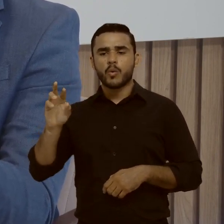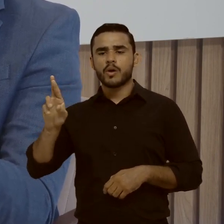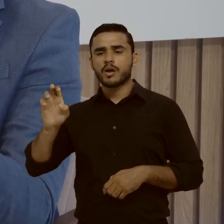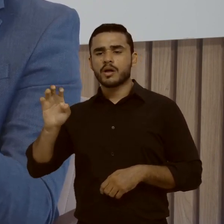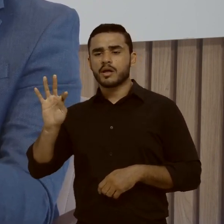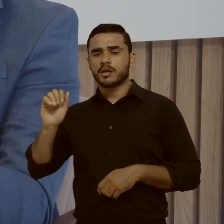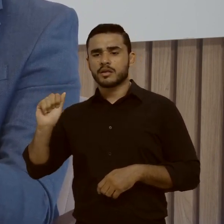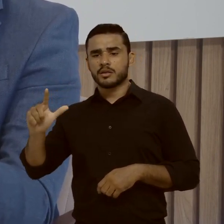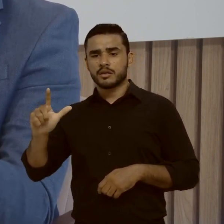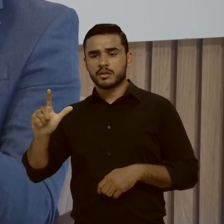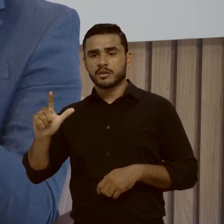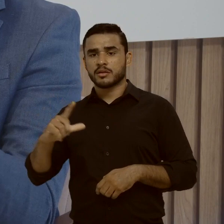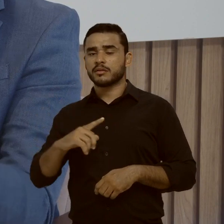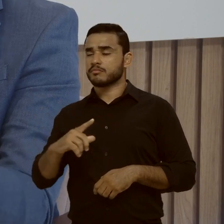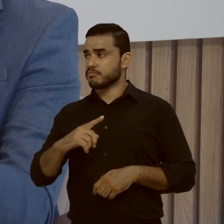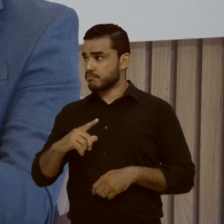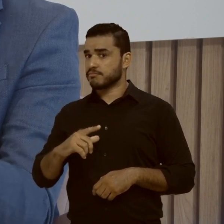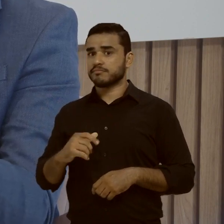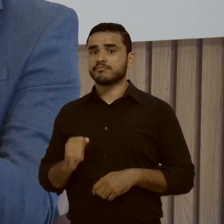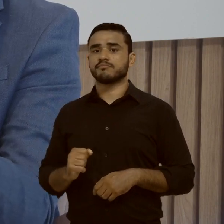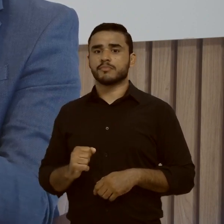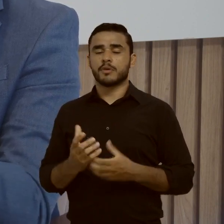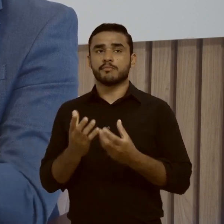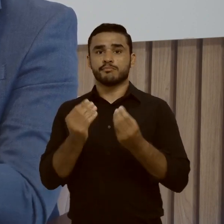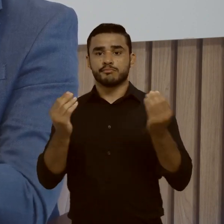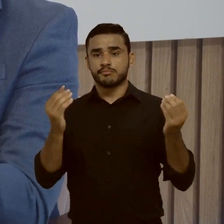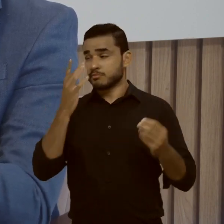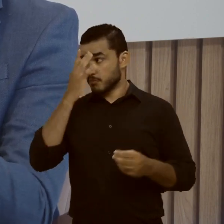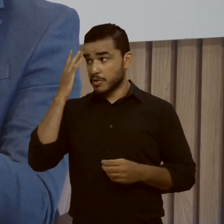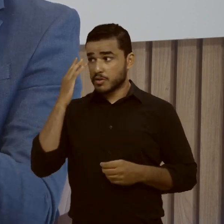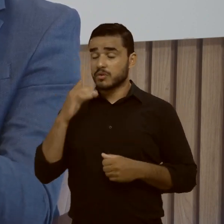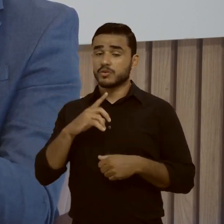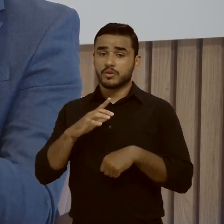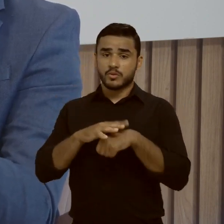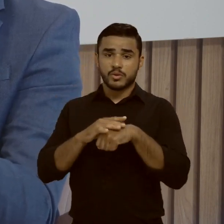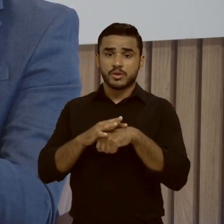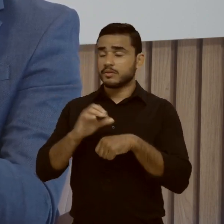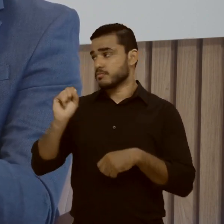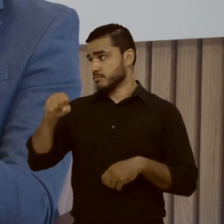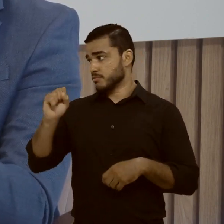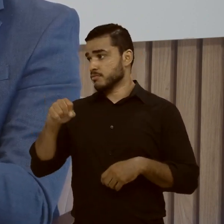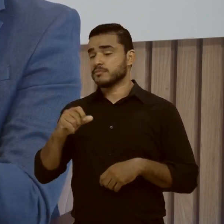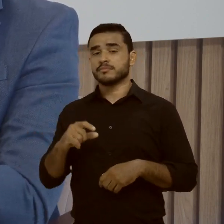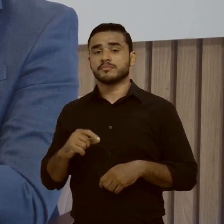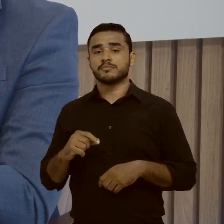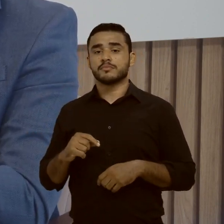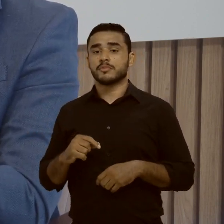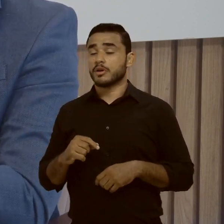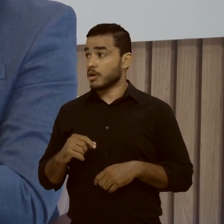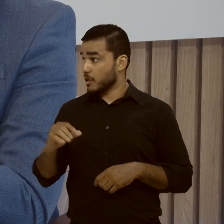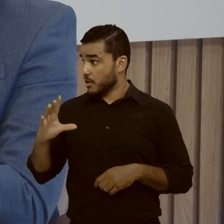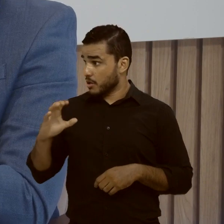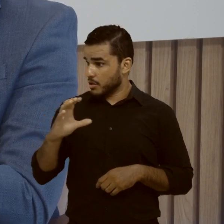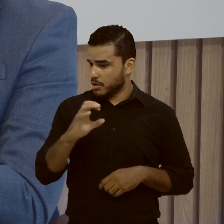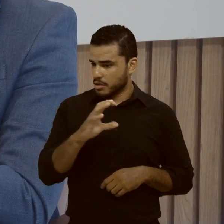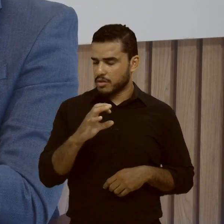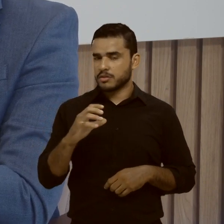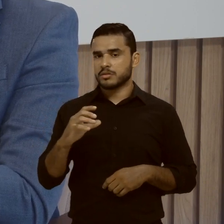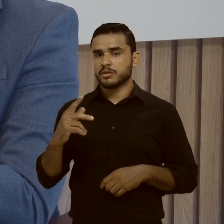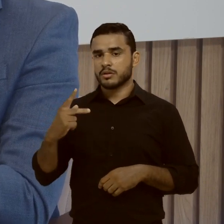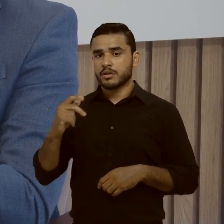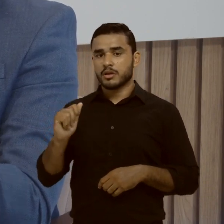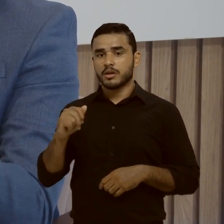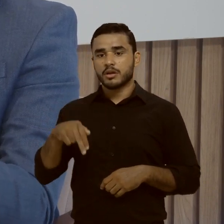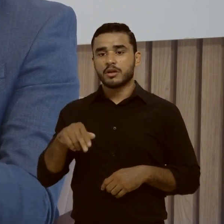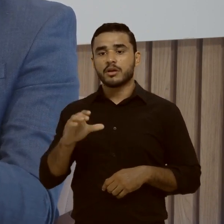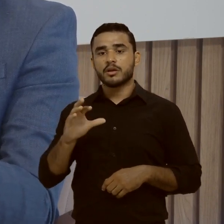porque ele é bem mais incidente, ele é bem mais frequente na nossa população, e diferente do câncer de pâncreas, ele tem sim um exame que